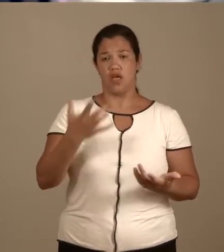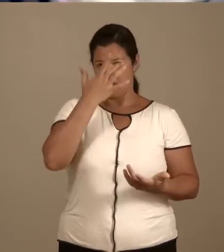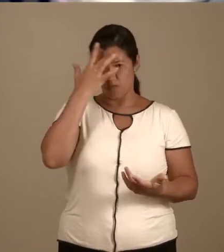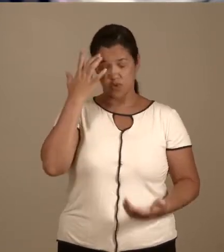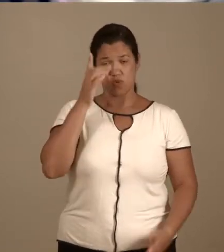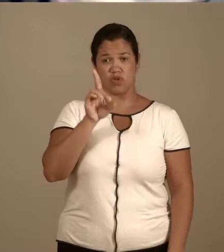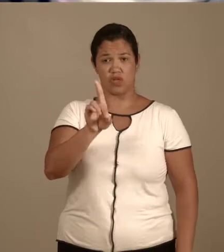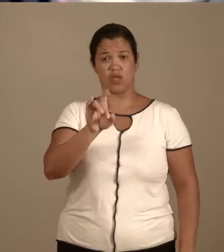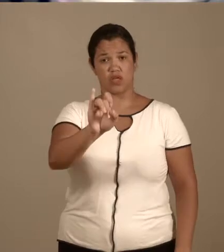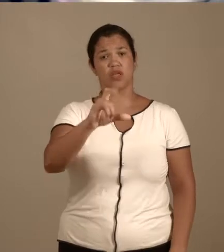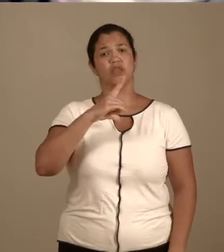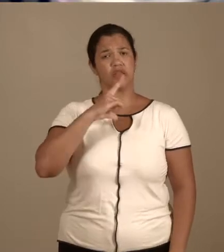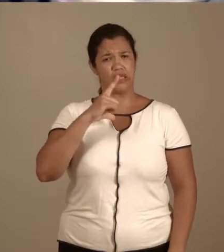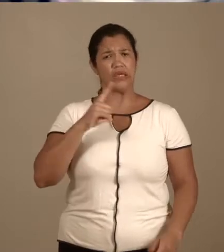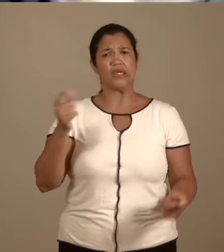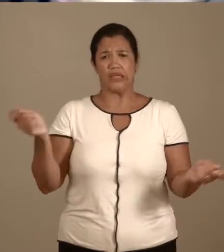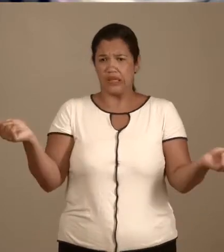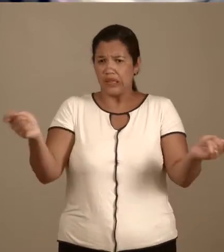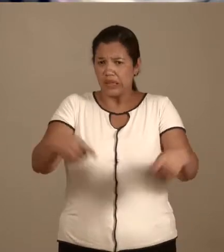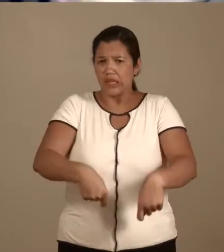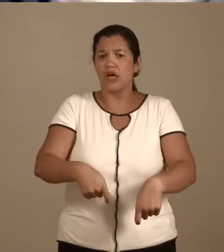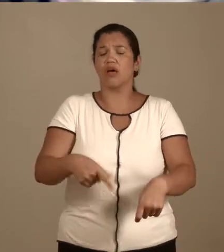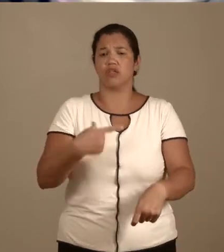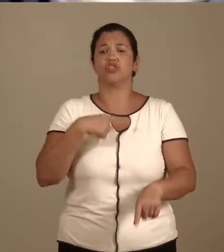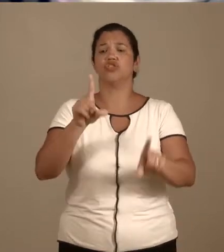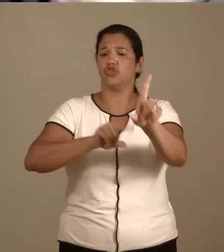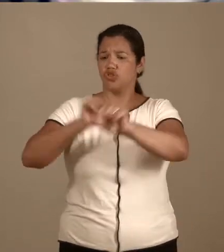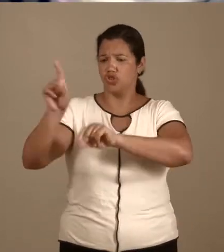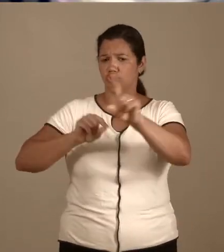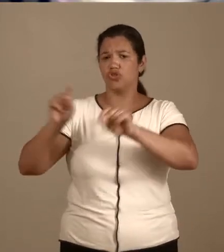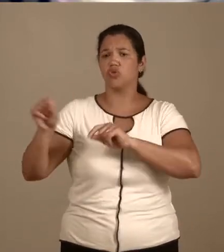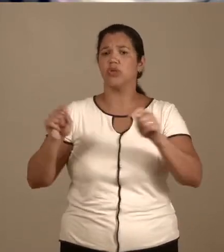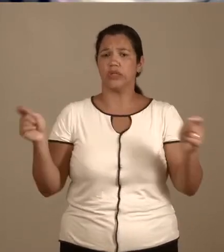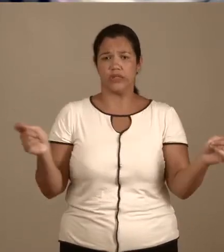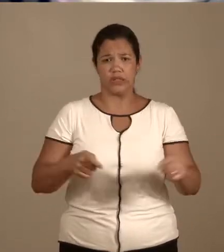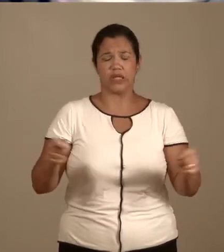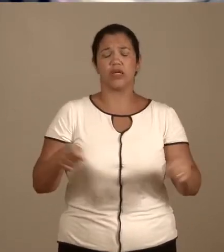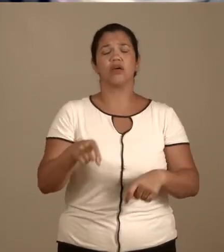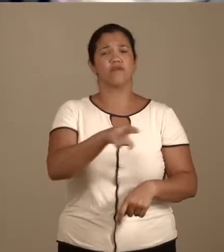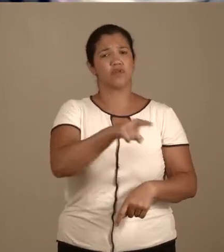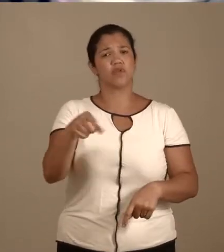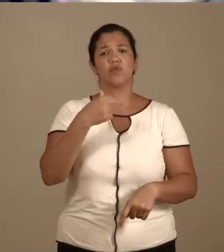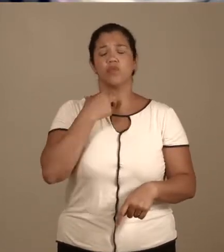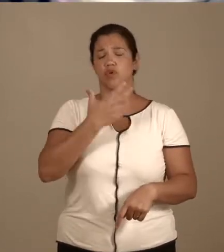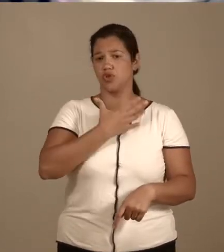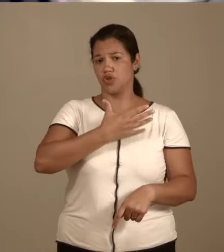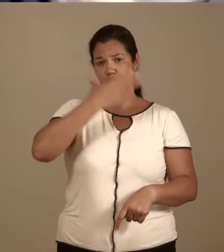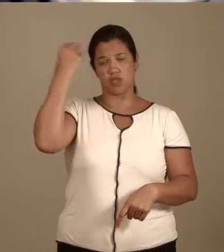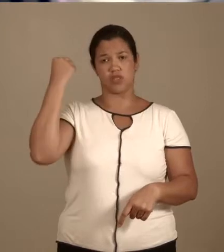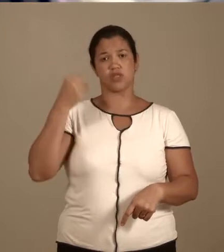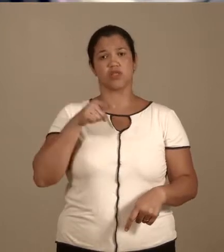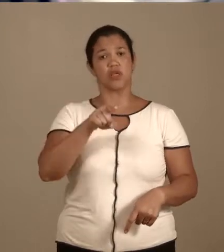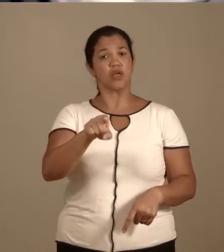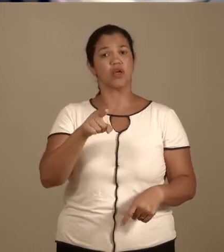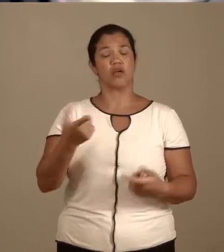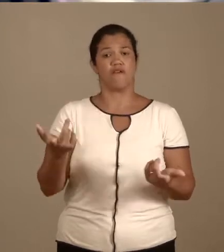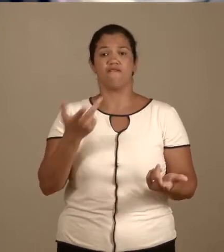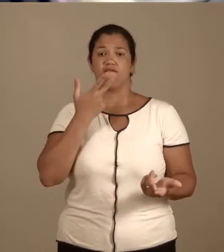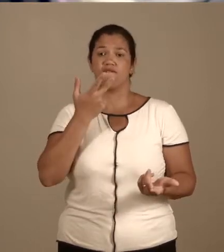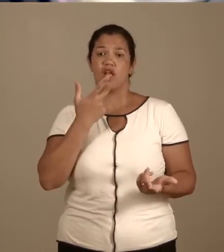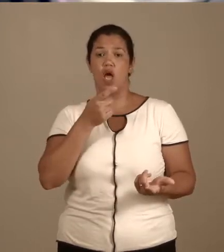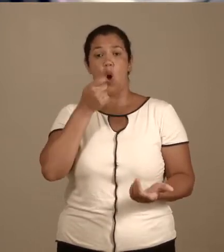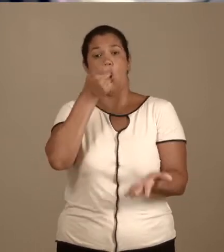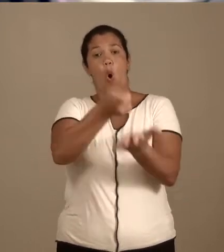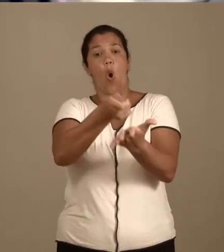com deficiência intelectual tem condições de fazer suas escolhas. E não se esqueça de que nenhuma pessoa pode ser